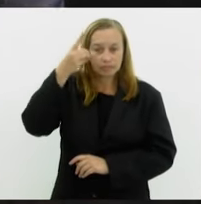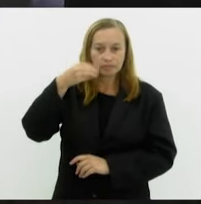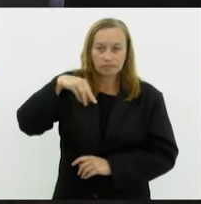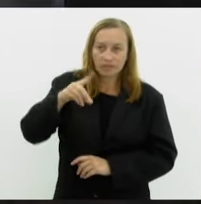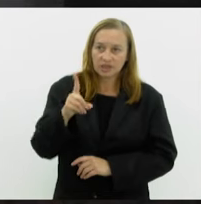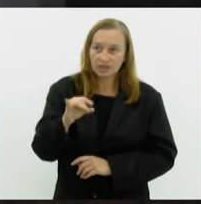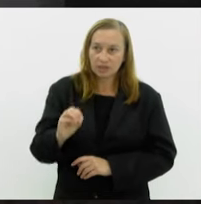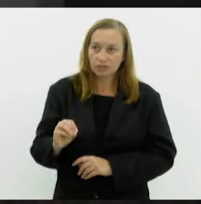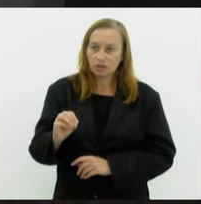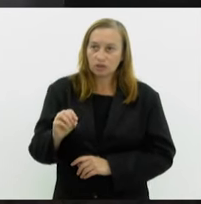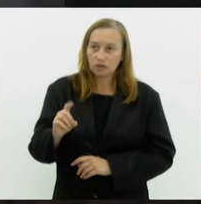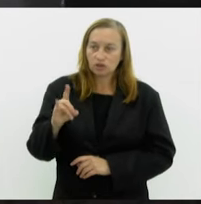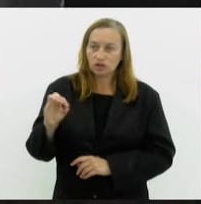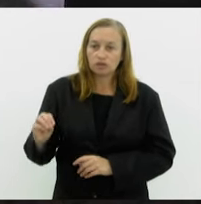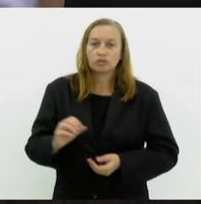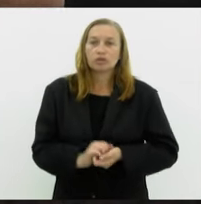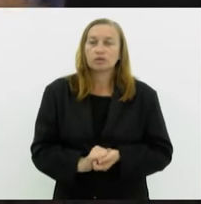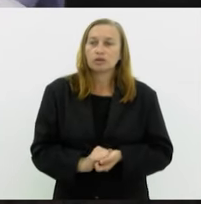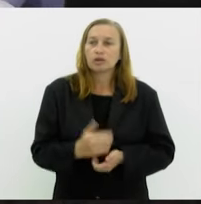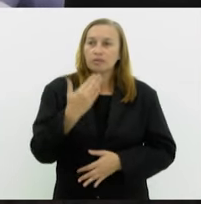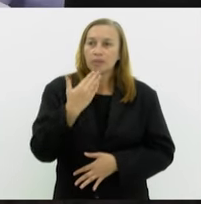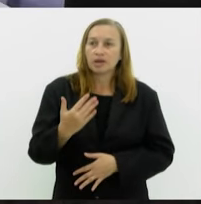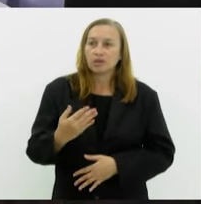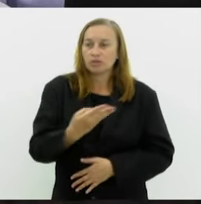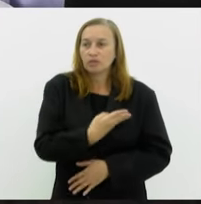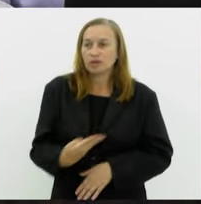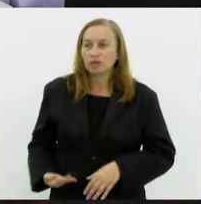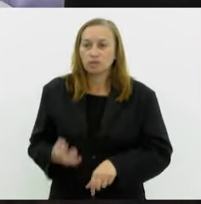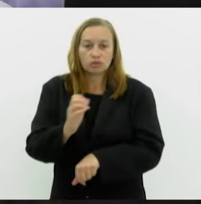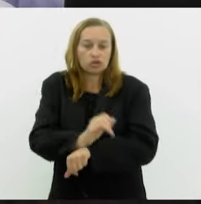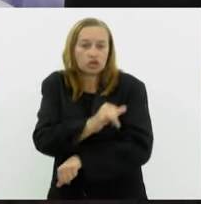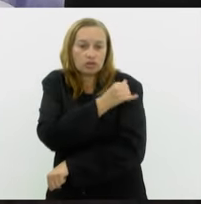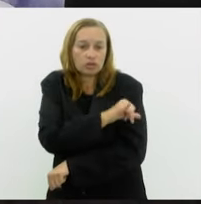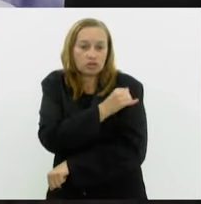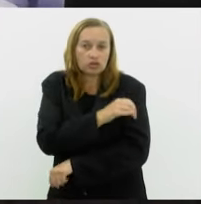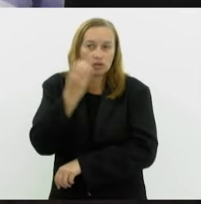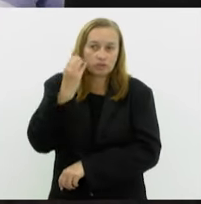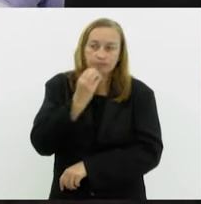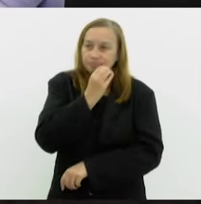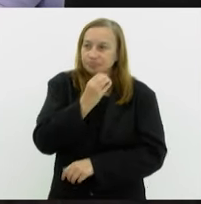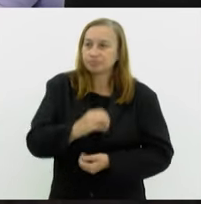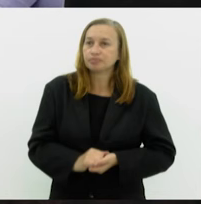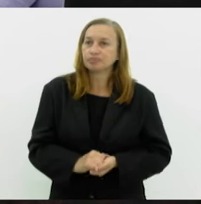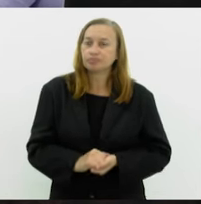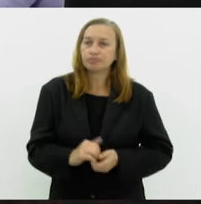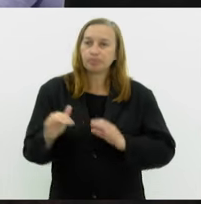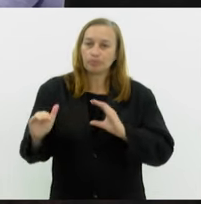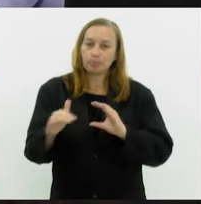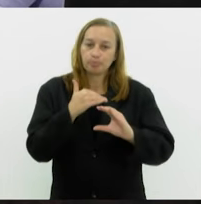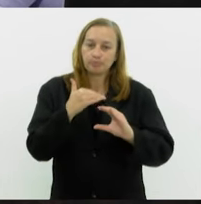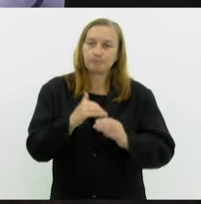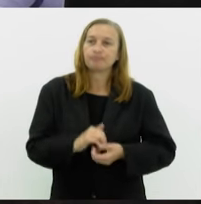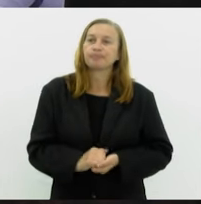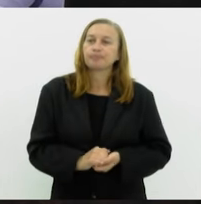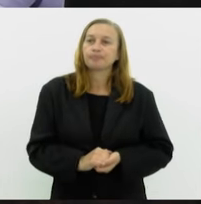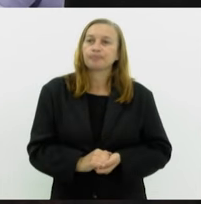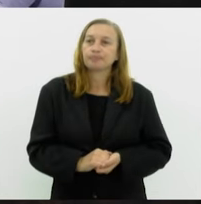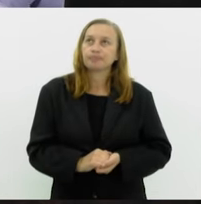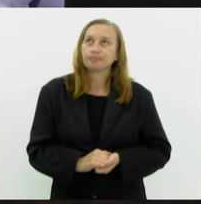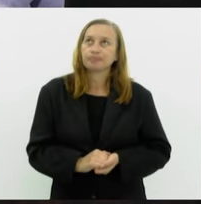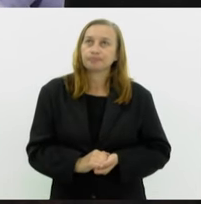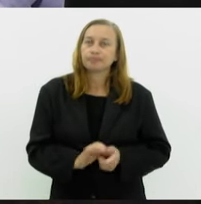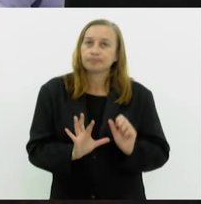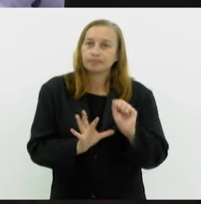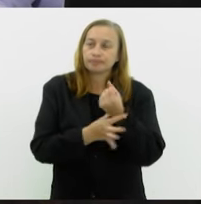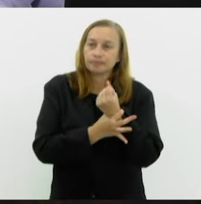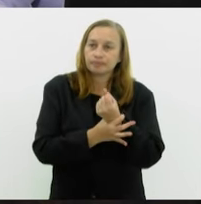Marcelo Dino, que solicita ao excelentíssimo senhor governador Cláudio Castro o envio de mensagem dispondo sobre a